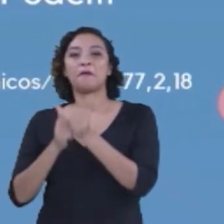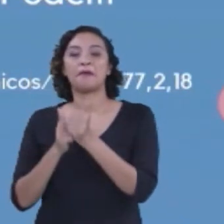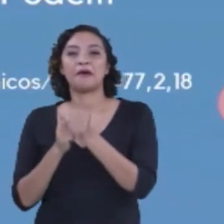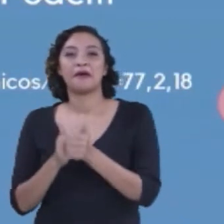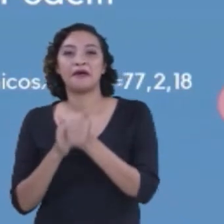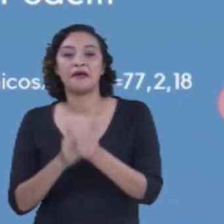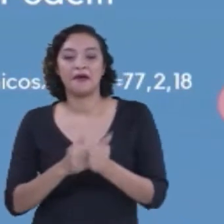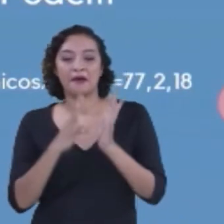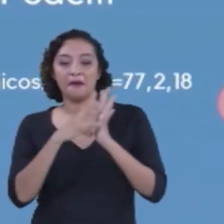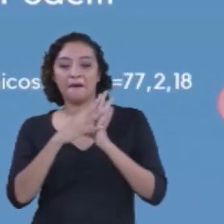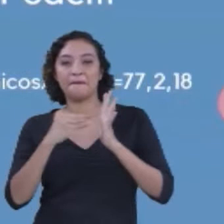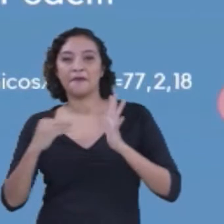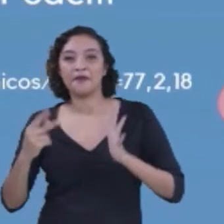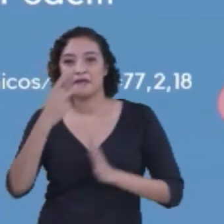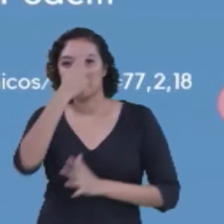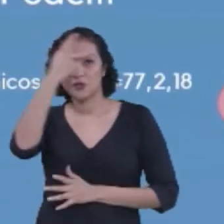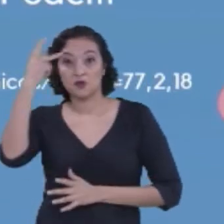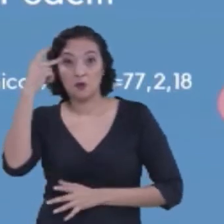cérebro,